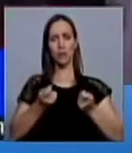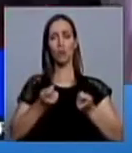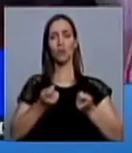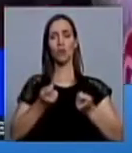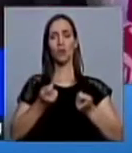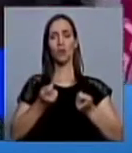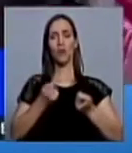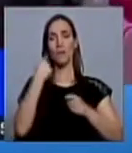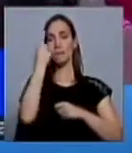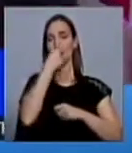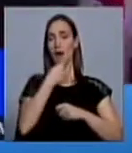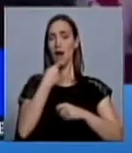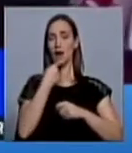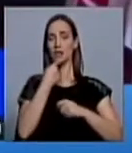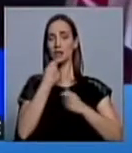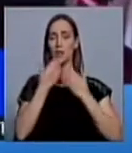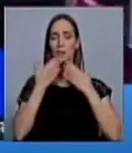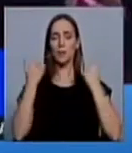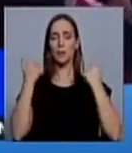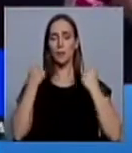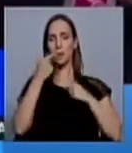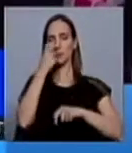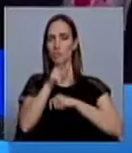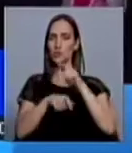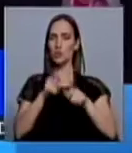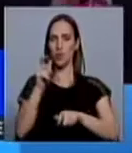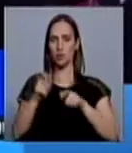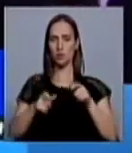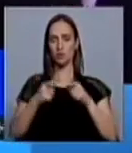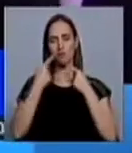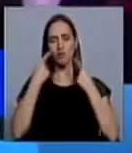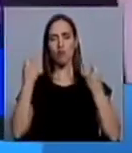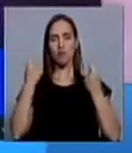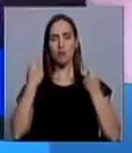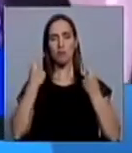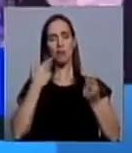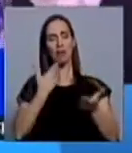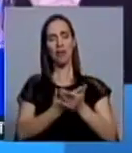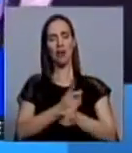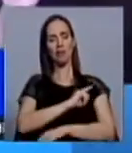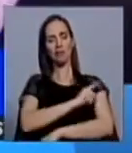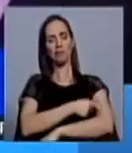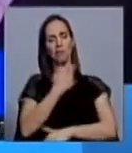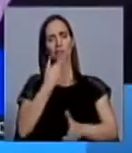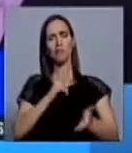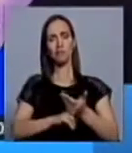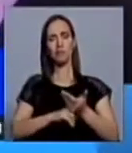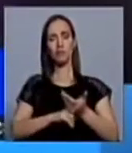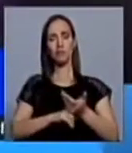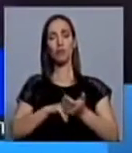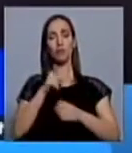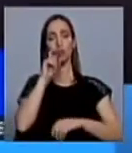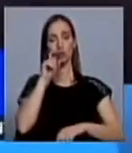própria imagem destas pessoas para as legitimar e, de certa forma,